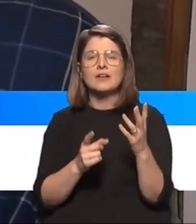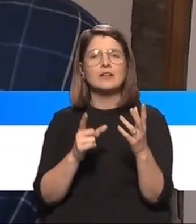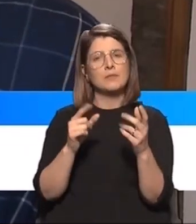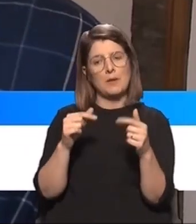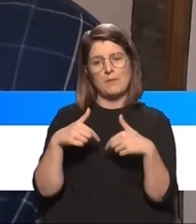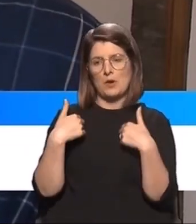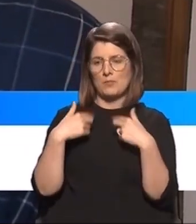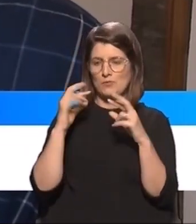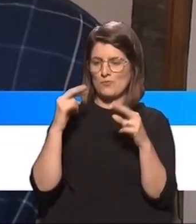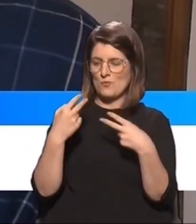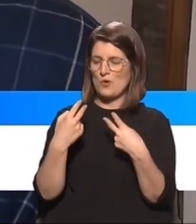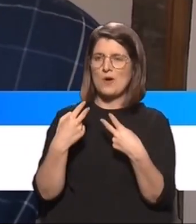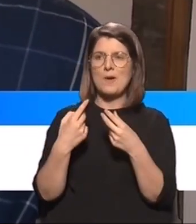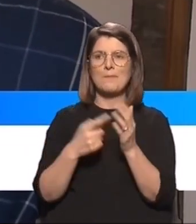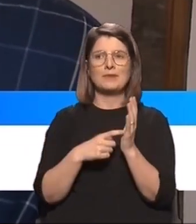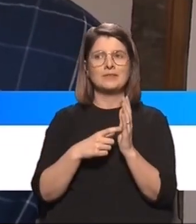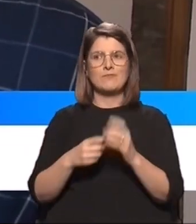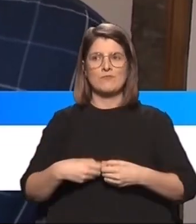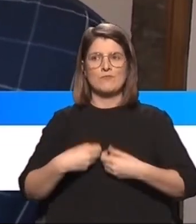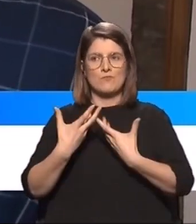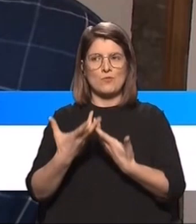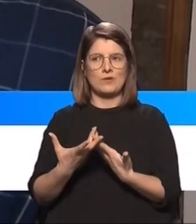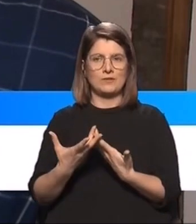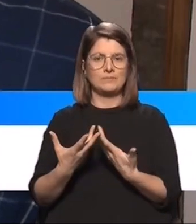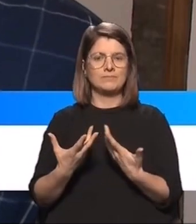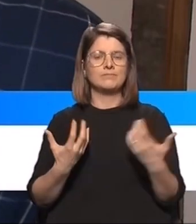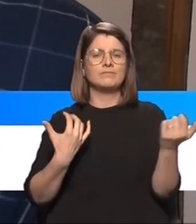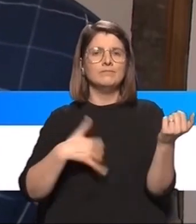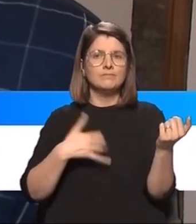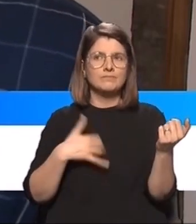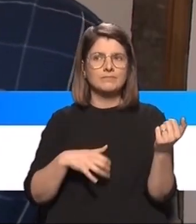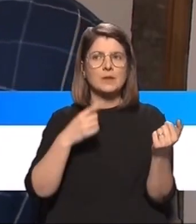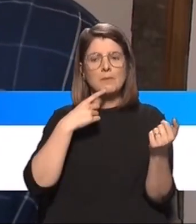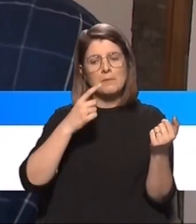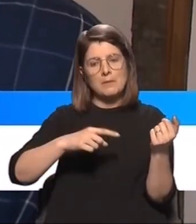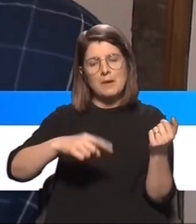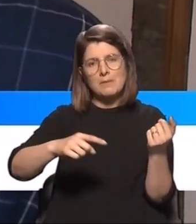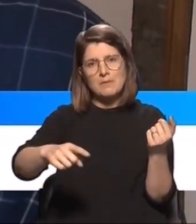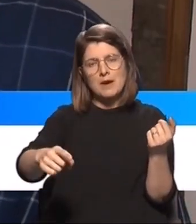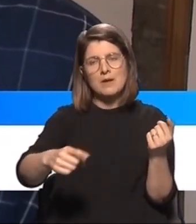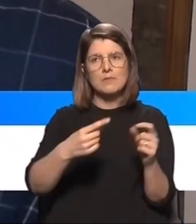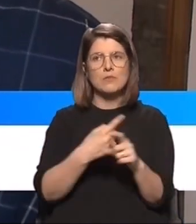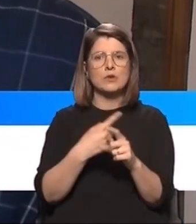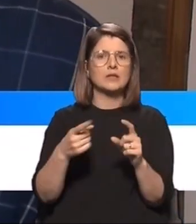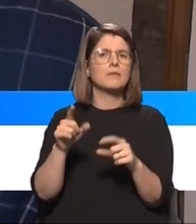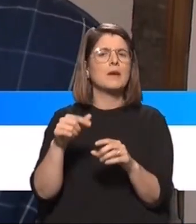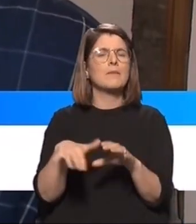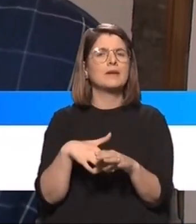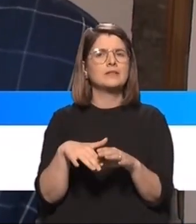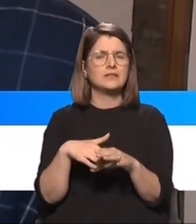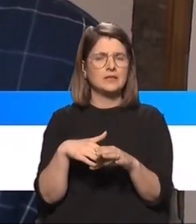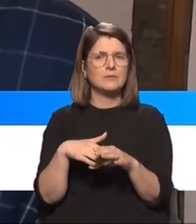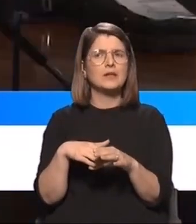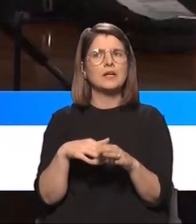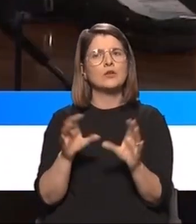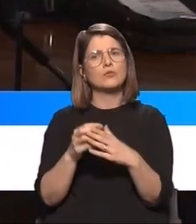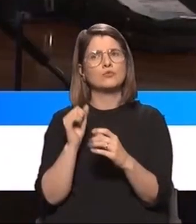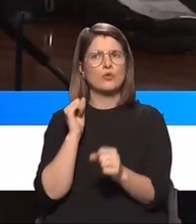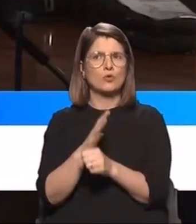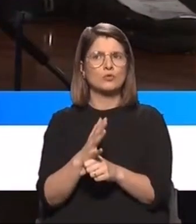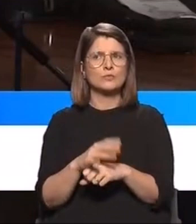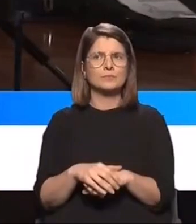é essa necessidade de se apresentarem várias vezes ao longo do ano, até depois também para participarem e integrarem outros grupos